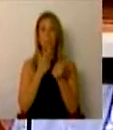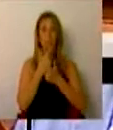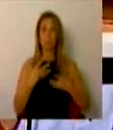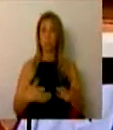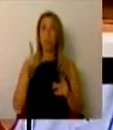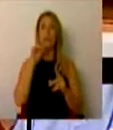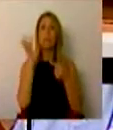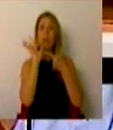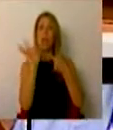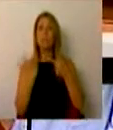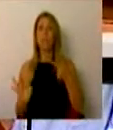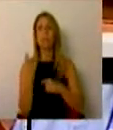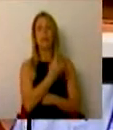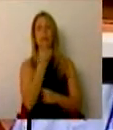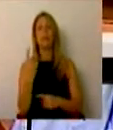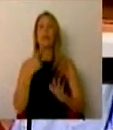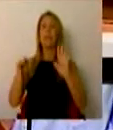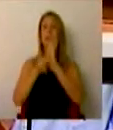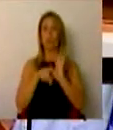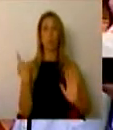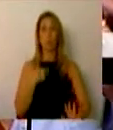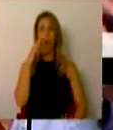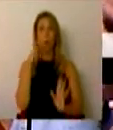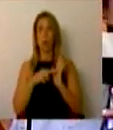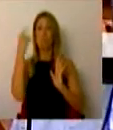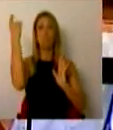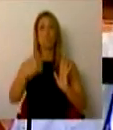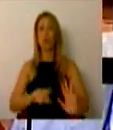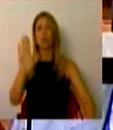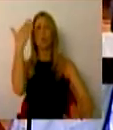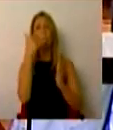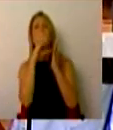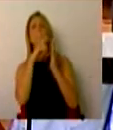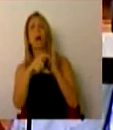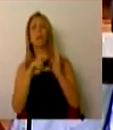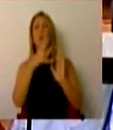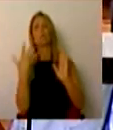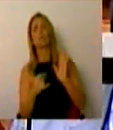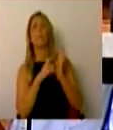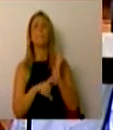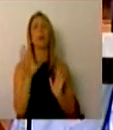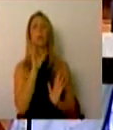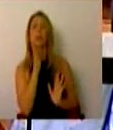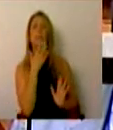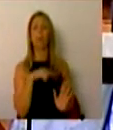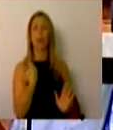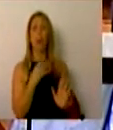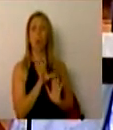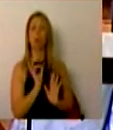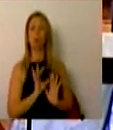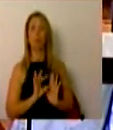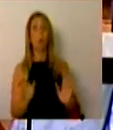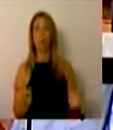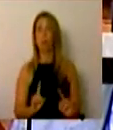cada artigo, porque nós não lemos só a primeira parte ou só a segunda parte deste ou daquele artigo consoante as conveniências. Lemos os artigos desde a